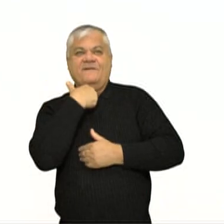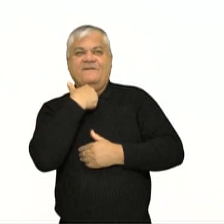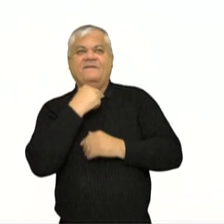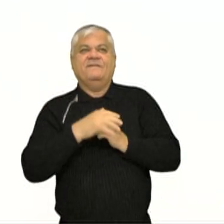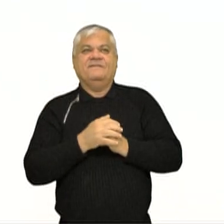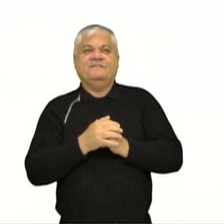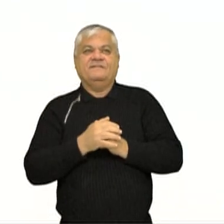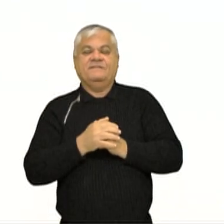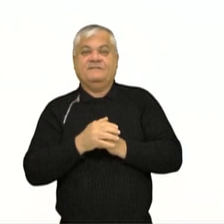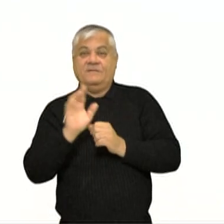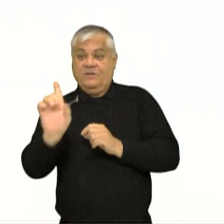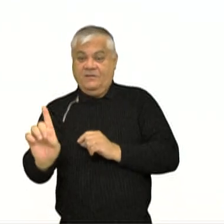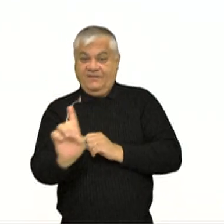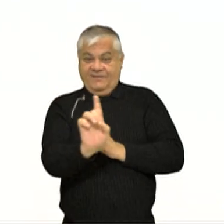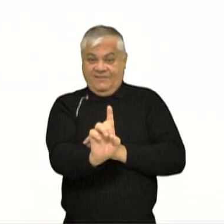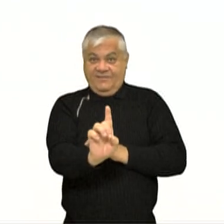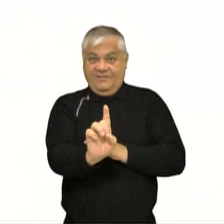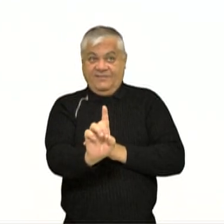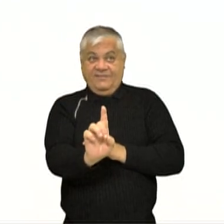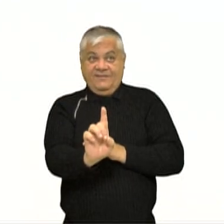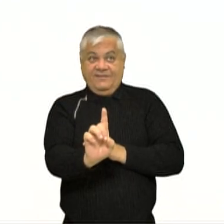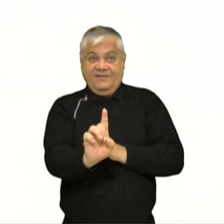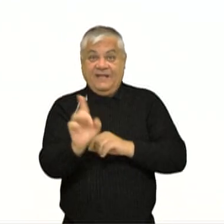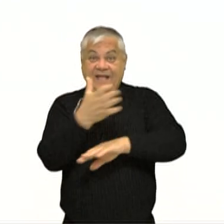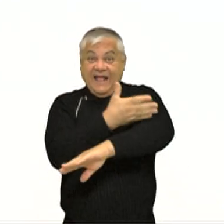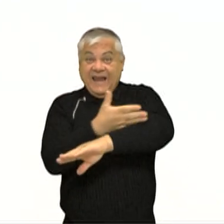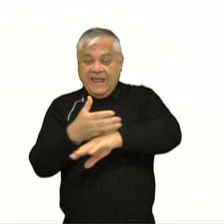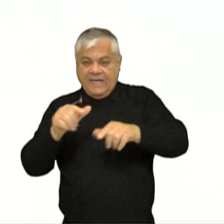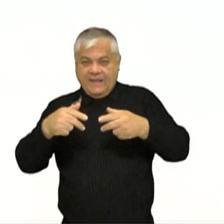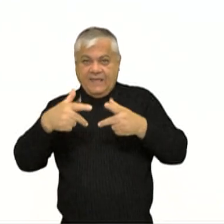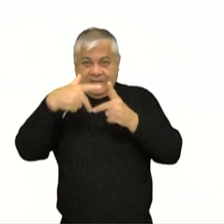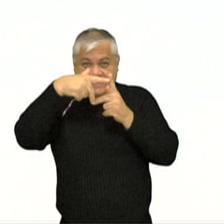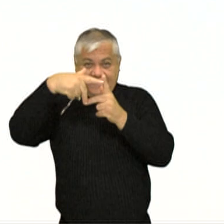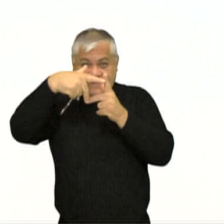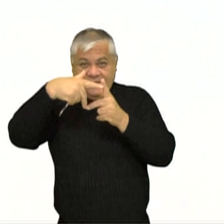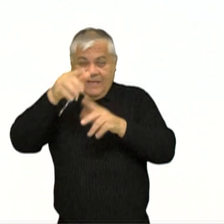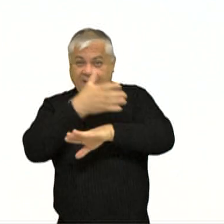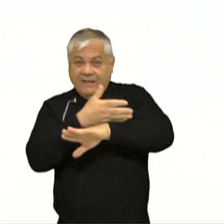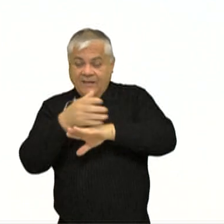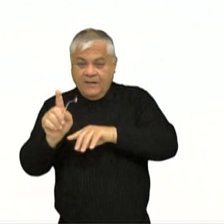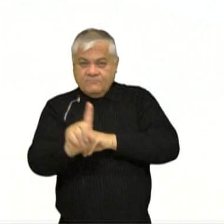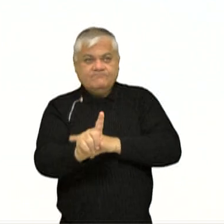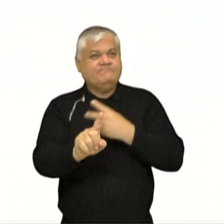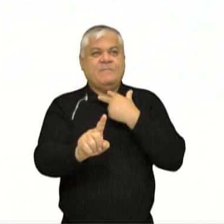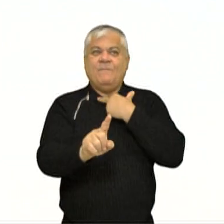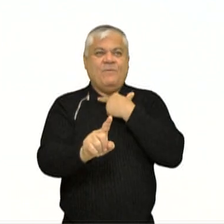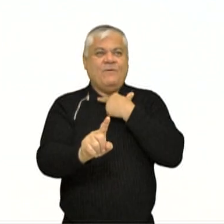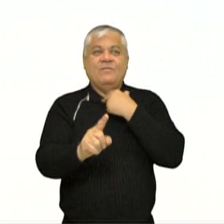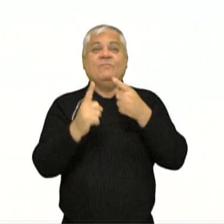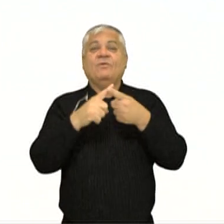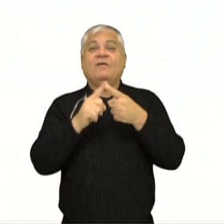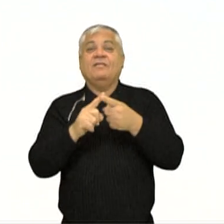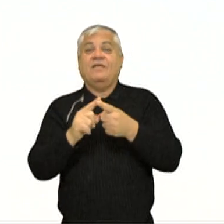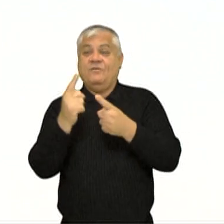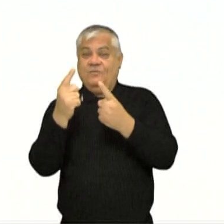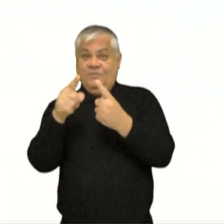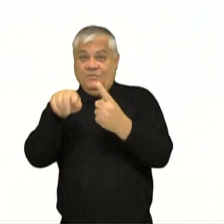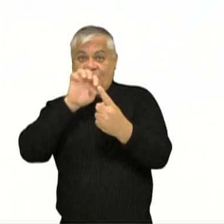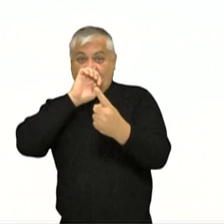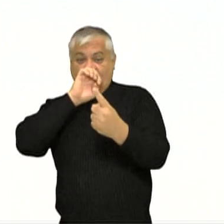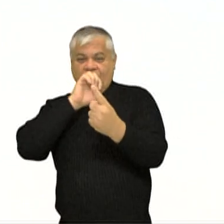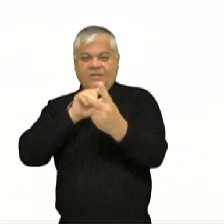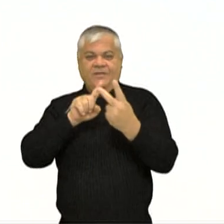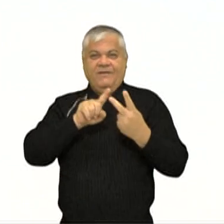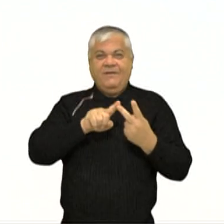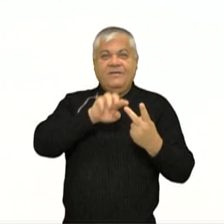fuga para o rei? As 2 casas claras. Uma das casas está dominada pelo outro bispo, então ele não pode se